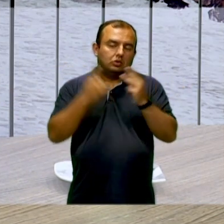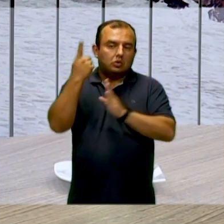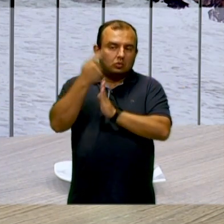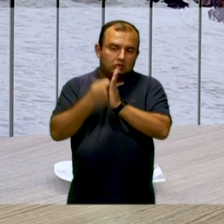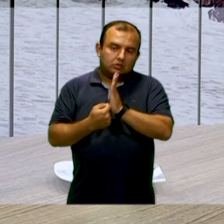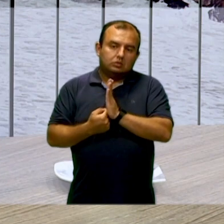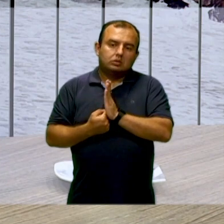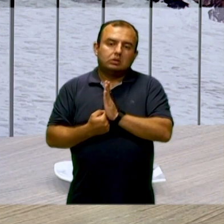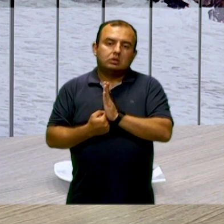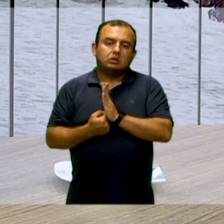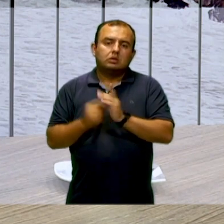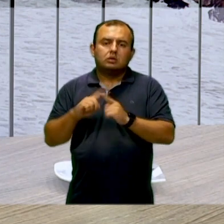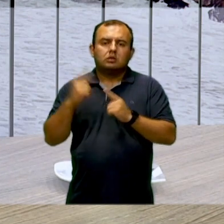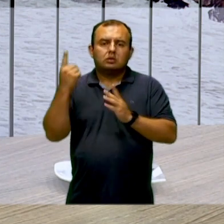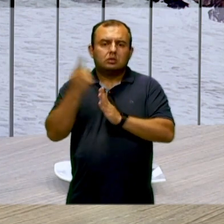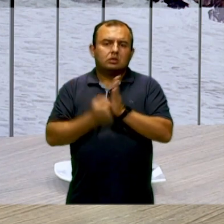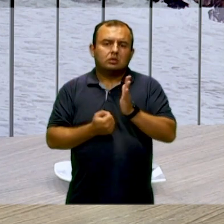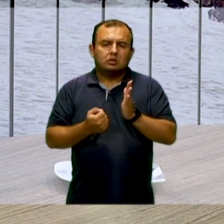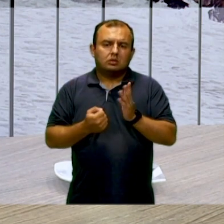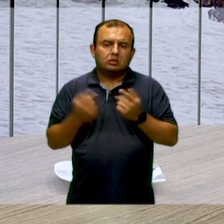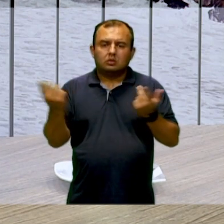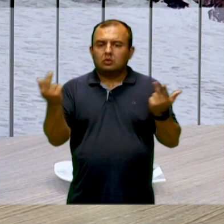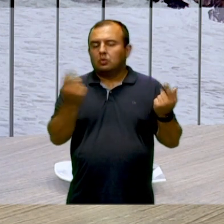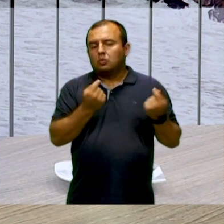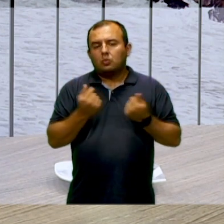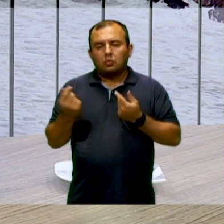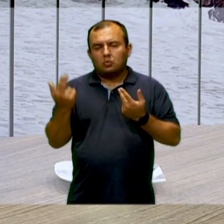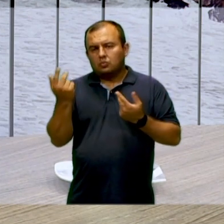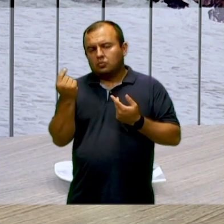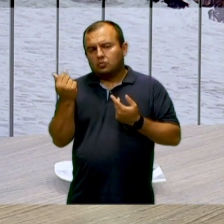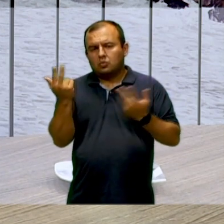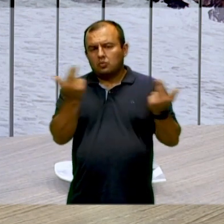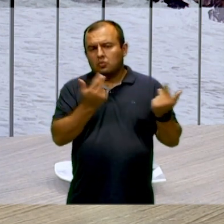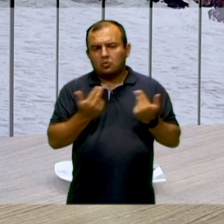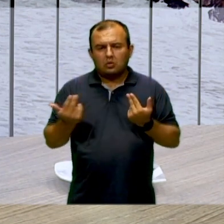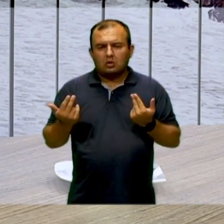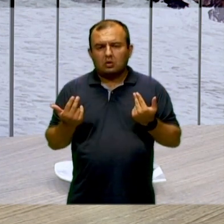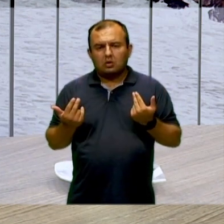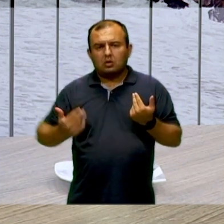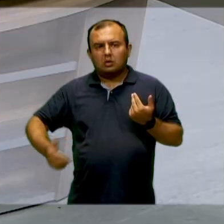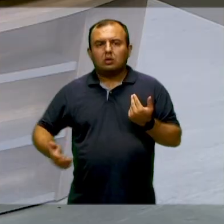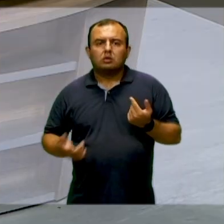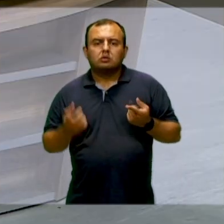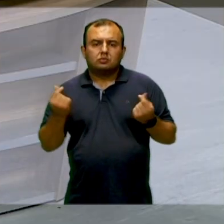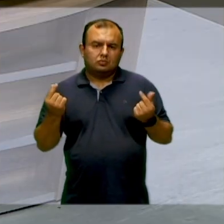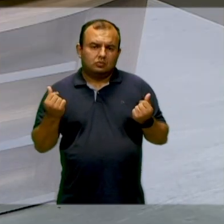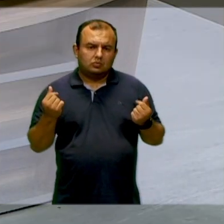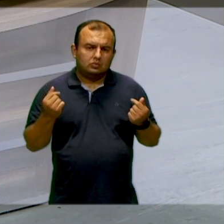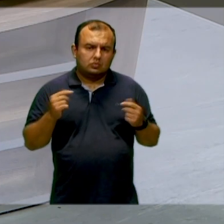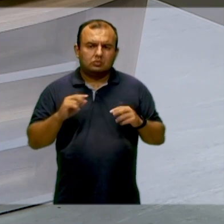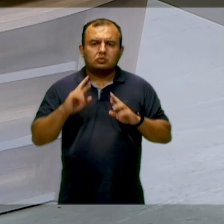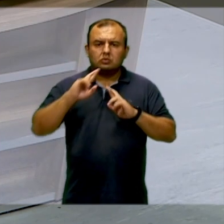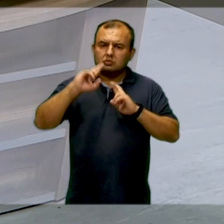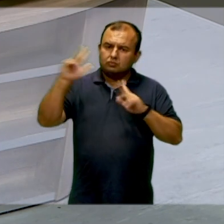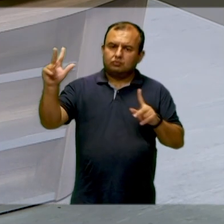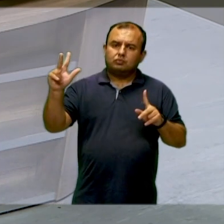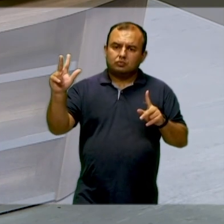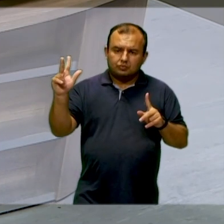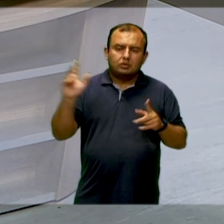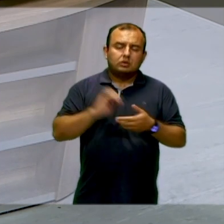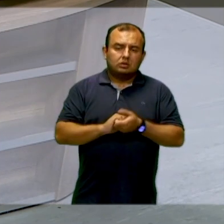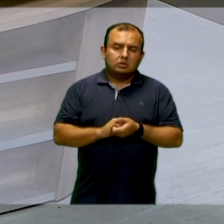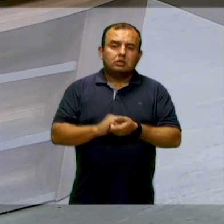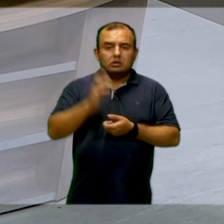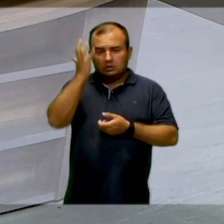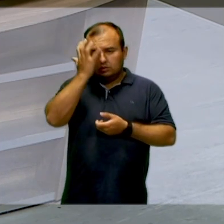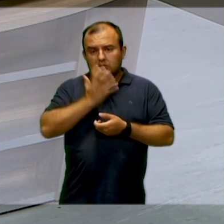né? Mas os orçamentos não são das mesmas coisas. As pessoas não estão conformando. E em questão de valores, são muito díspares, né? E é tão